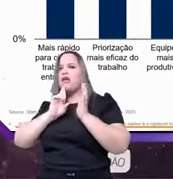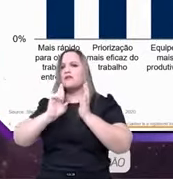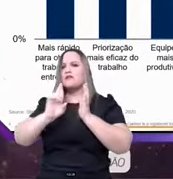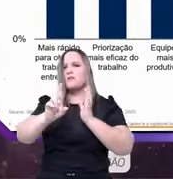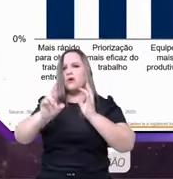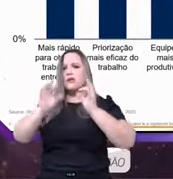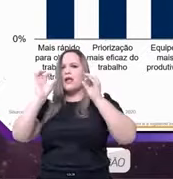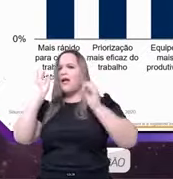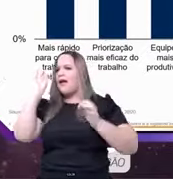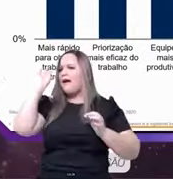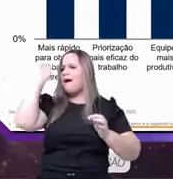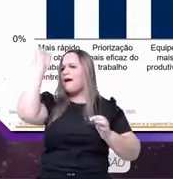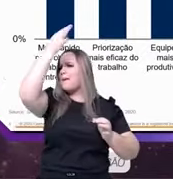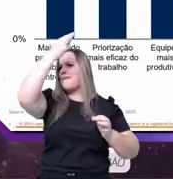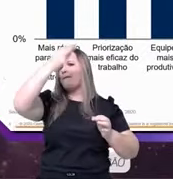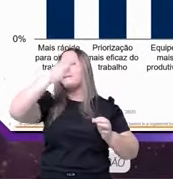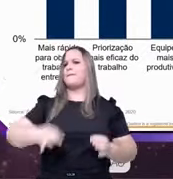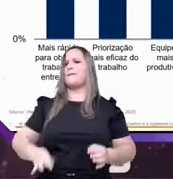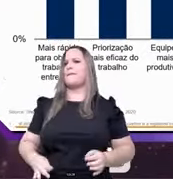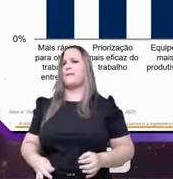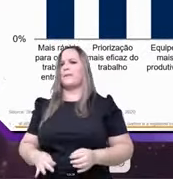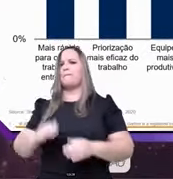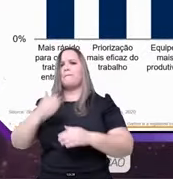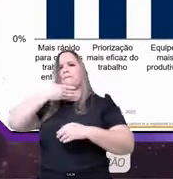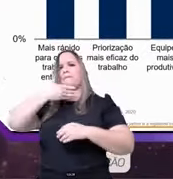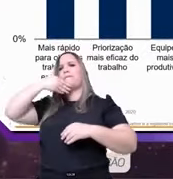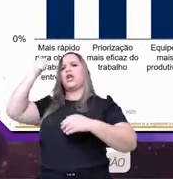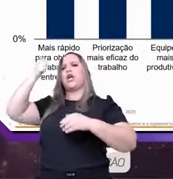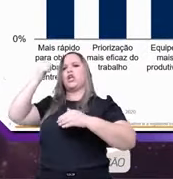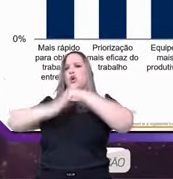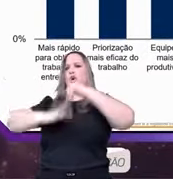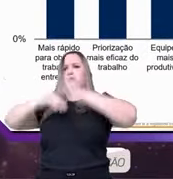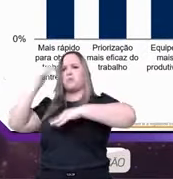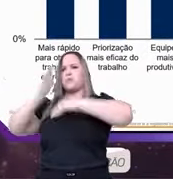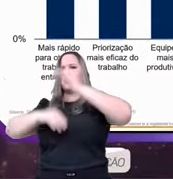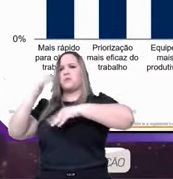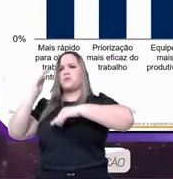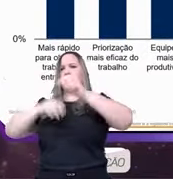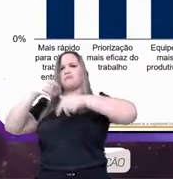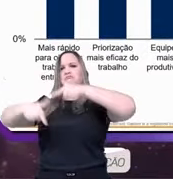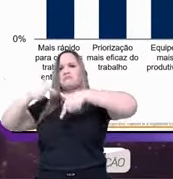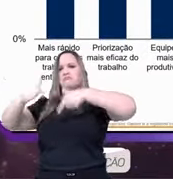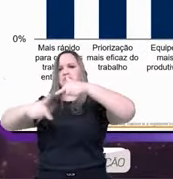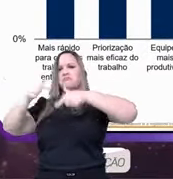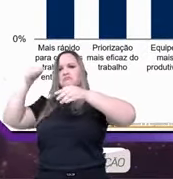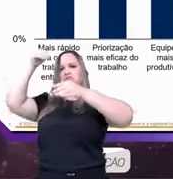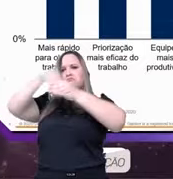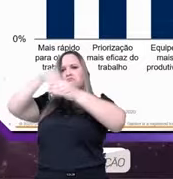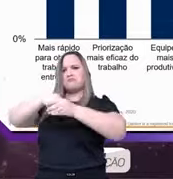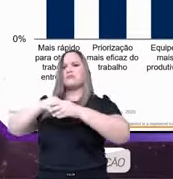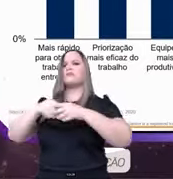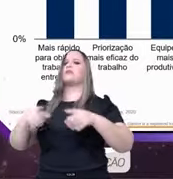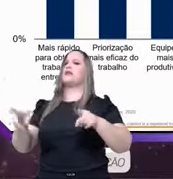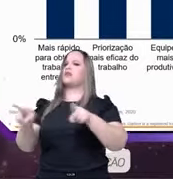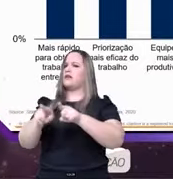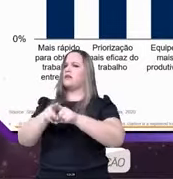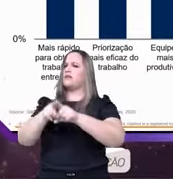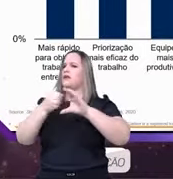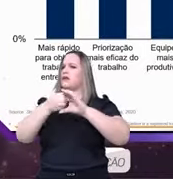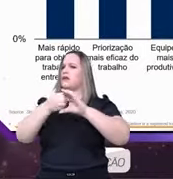rápida, melhor qualidade do trabalho. Além de outras características, equipes mais